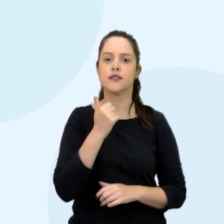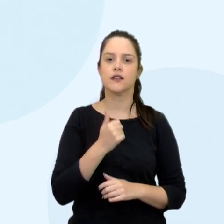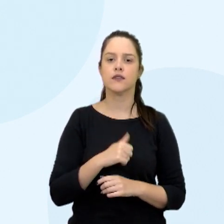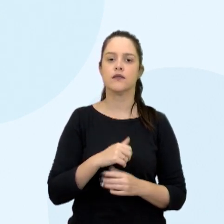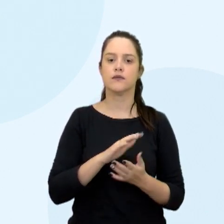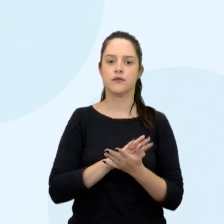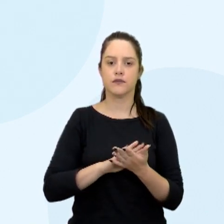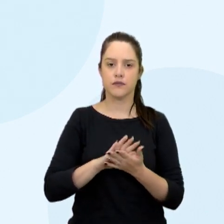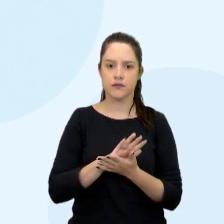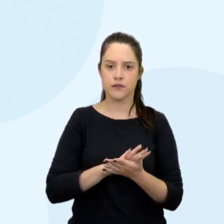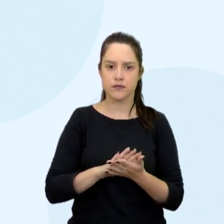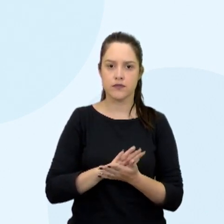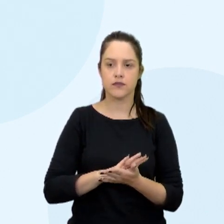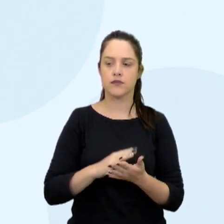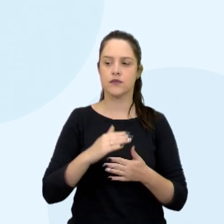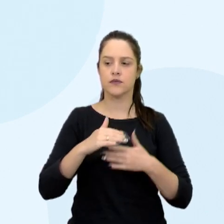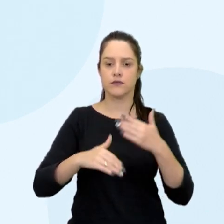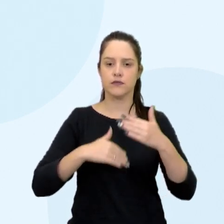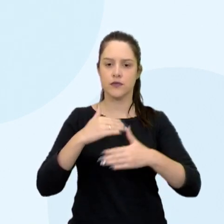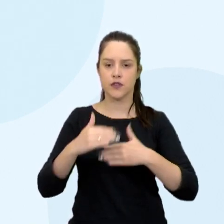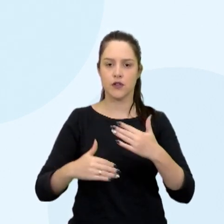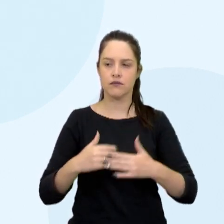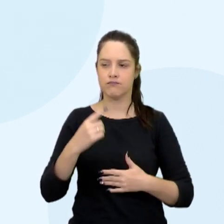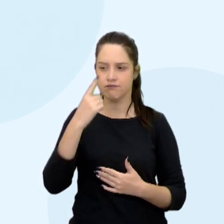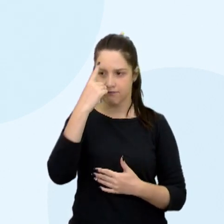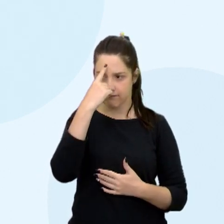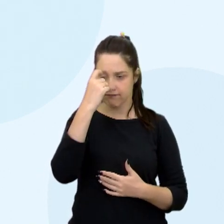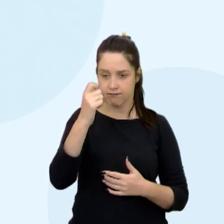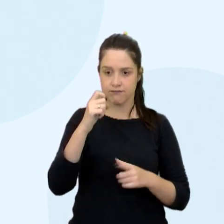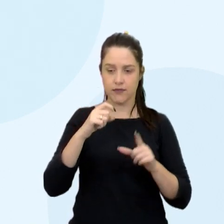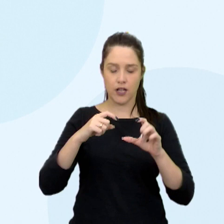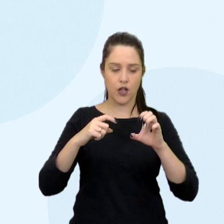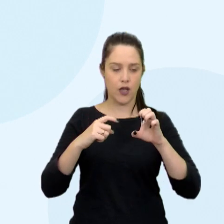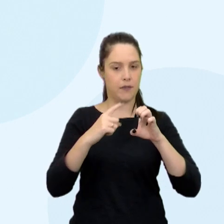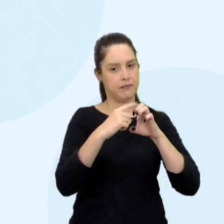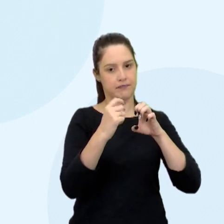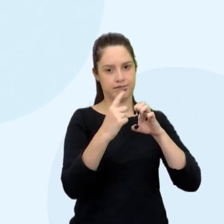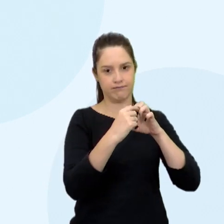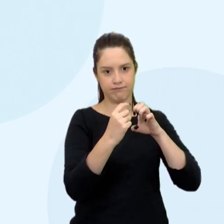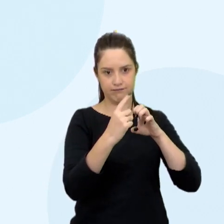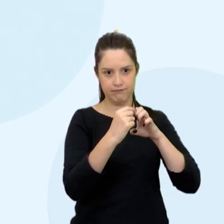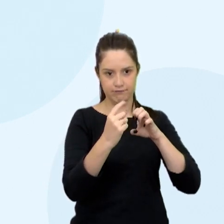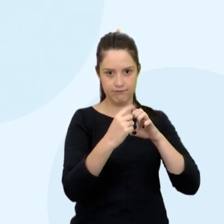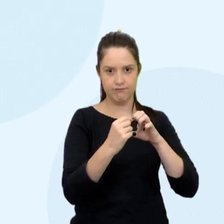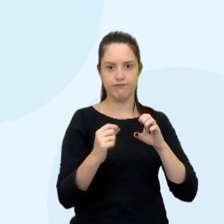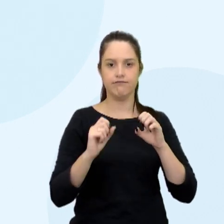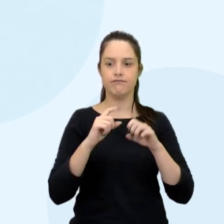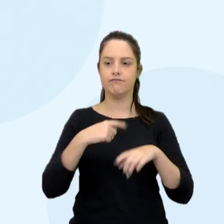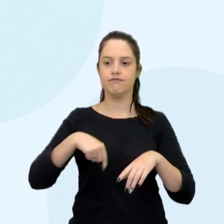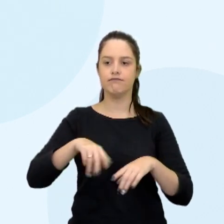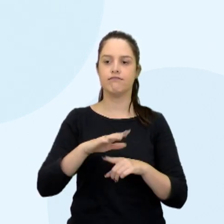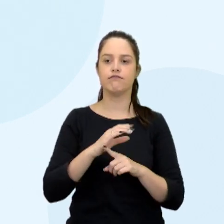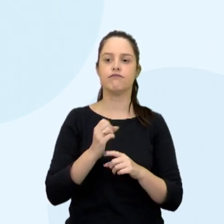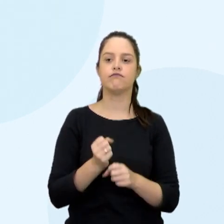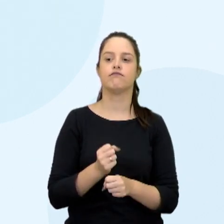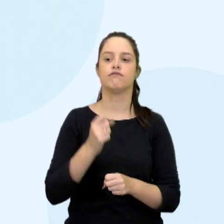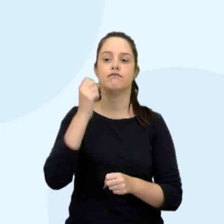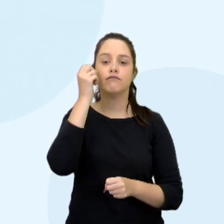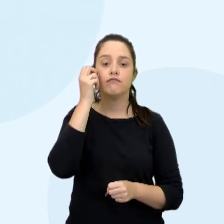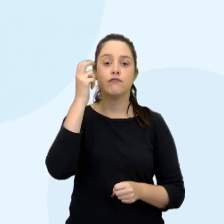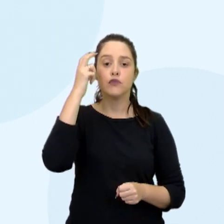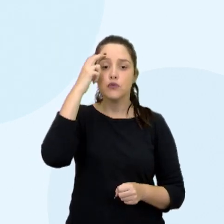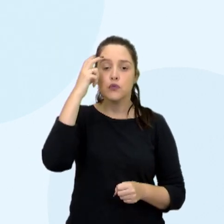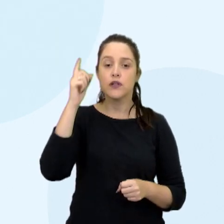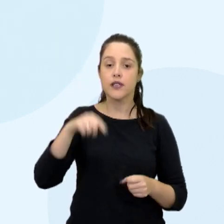processos criativos, o empreendedorismo e a mediação e intervenção sociocultural aconteçam, mas o nosso foco aqui neste momento